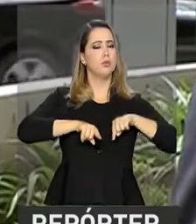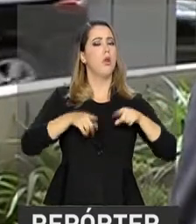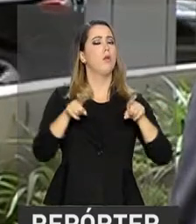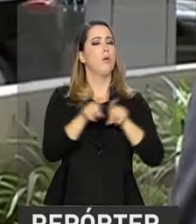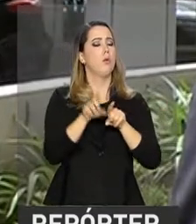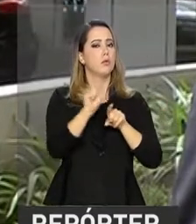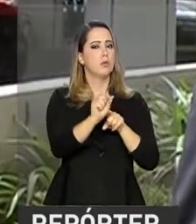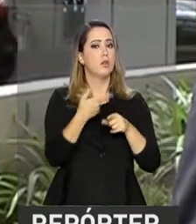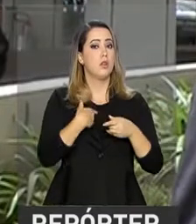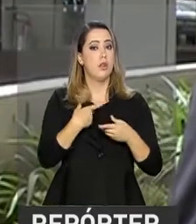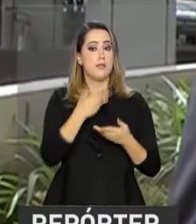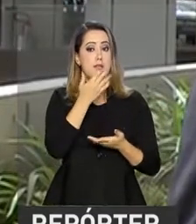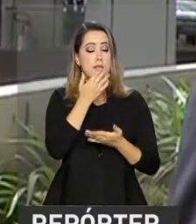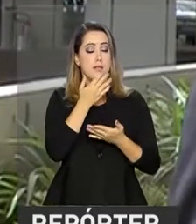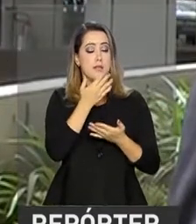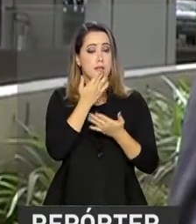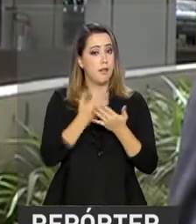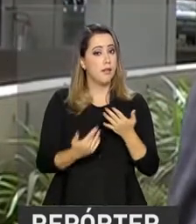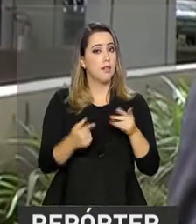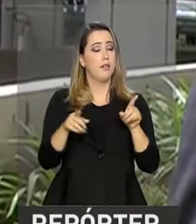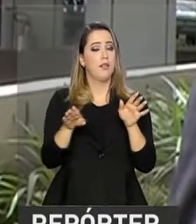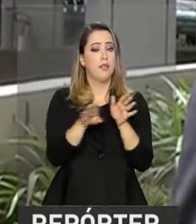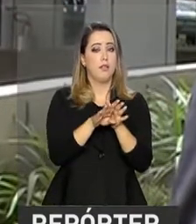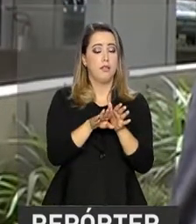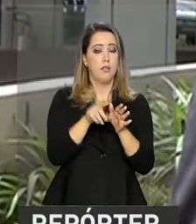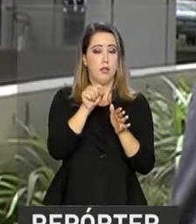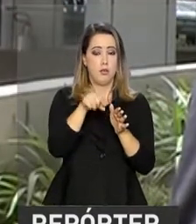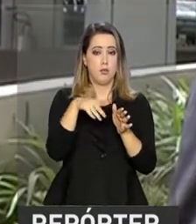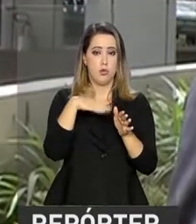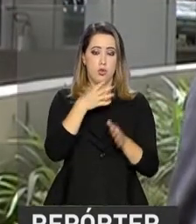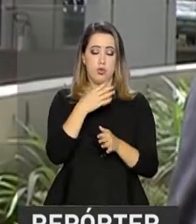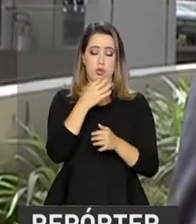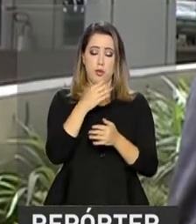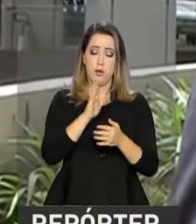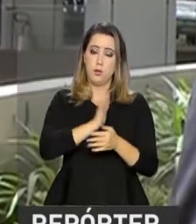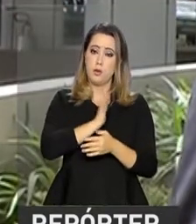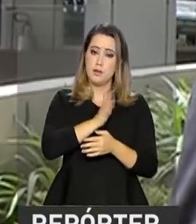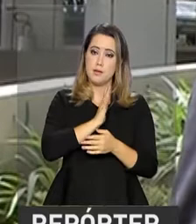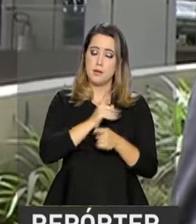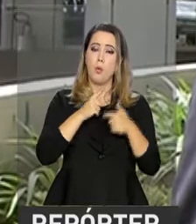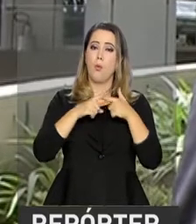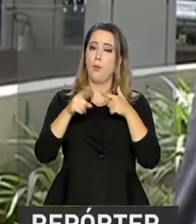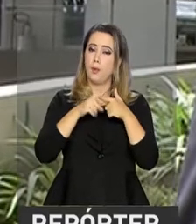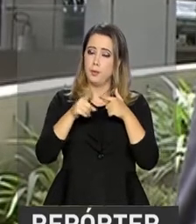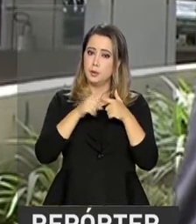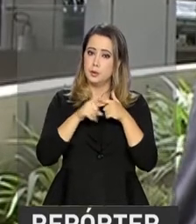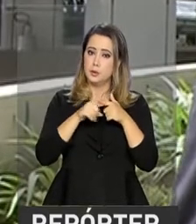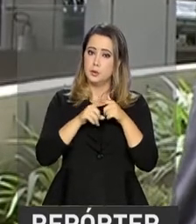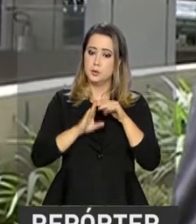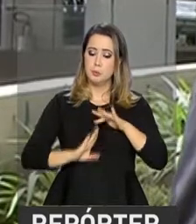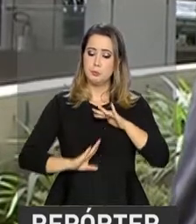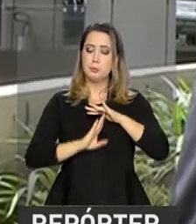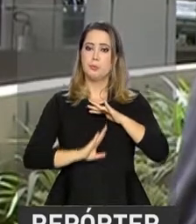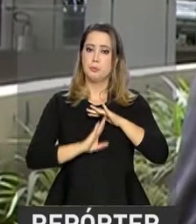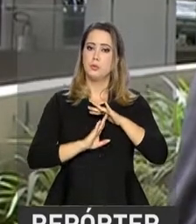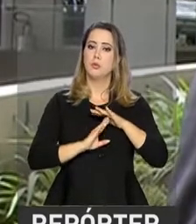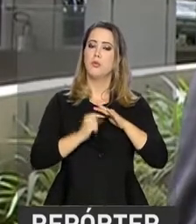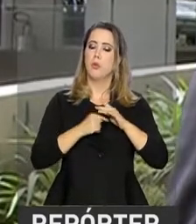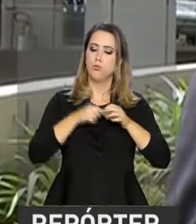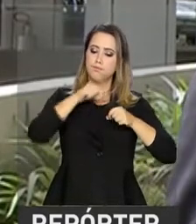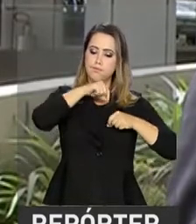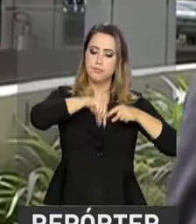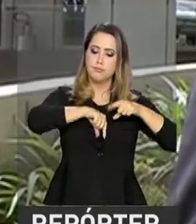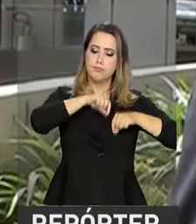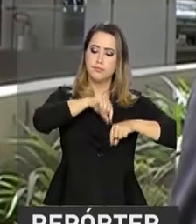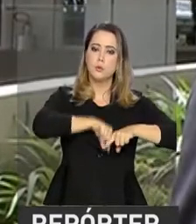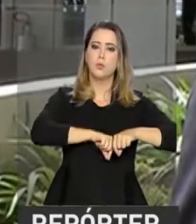sangue até o coração, que esteja bloqueada total ou parcialmente por placas de gordura. E isso é feito com o uso de um catéter com um pequeno balão